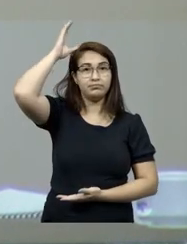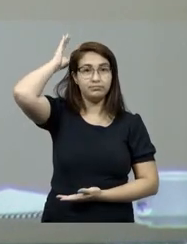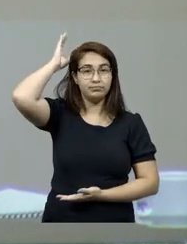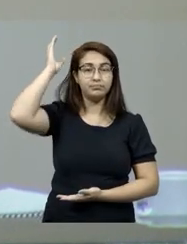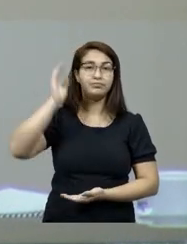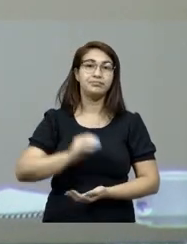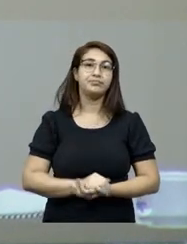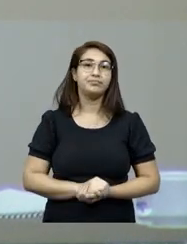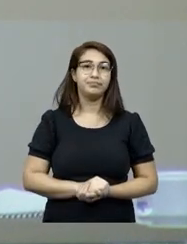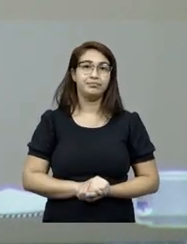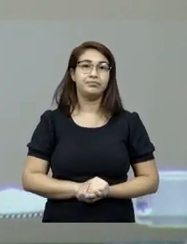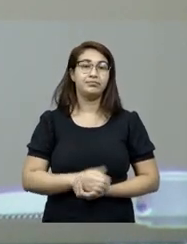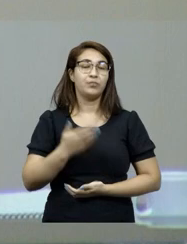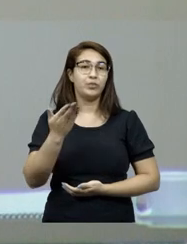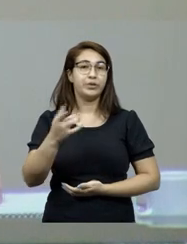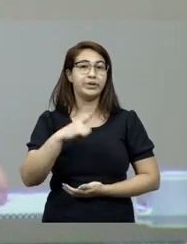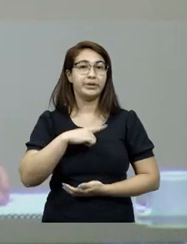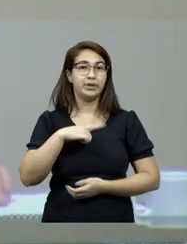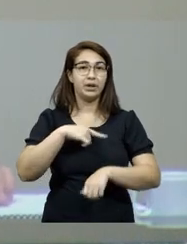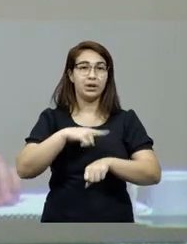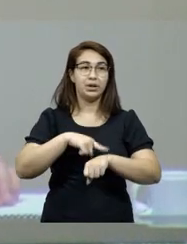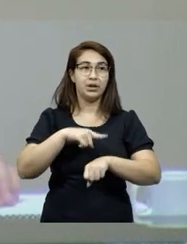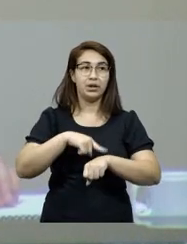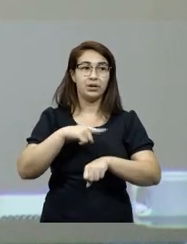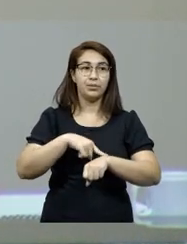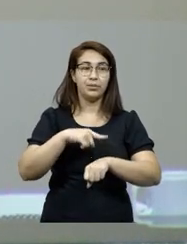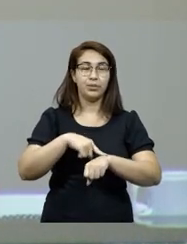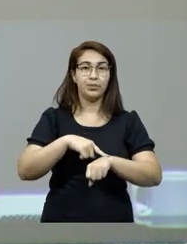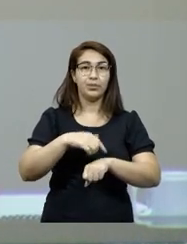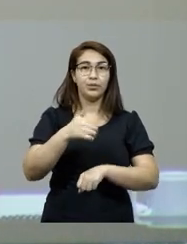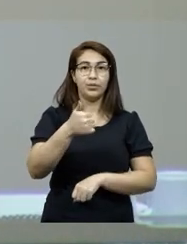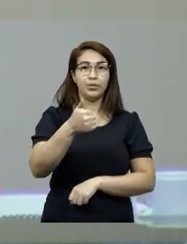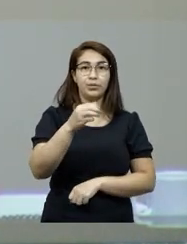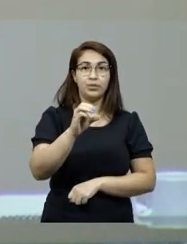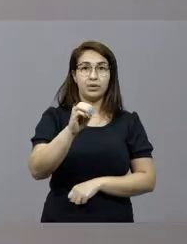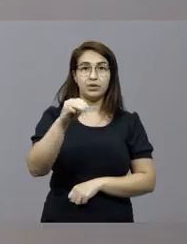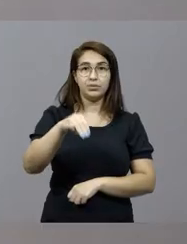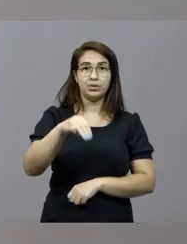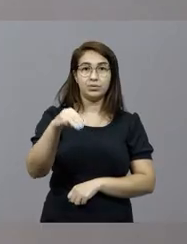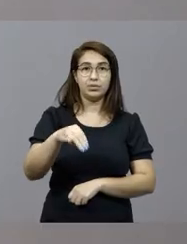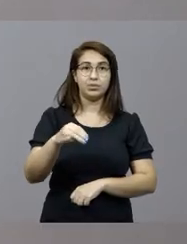Vossa Excelência tem o tempo de até 10 minutos.